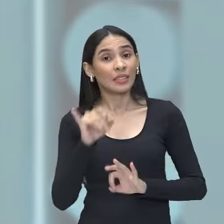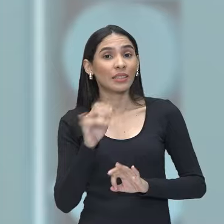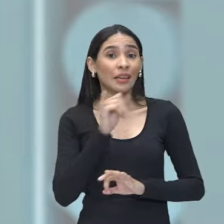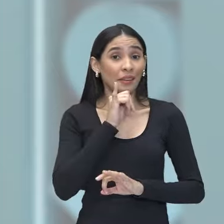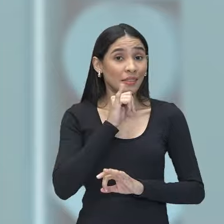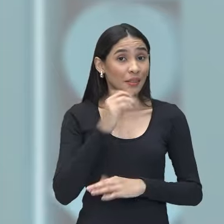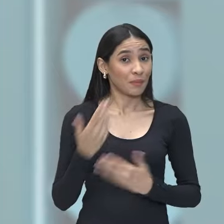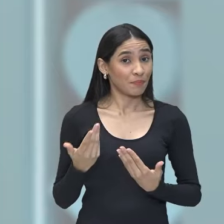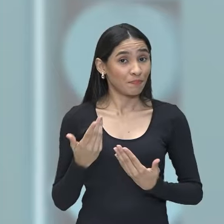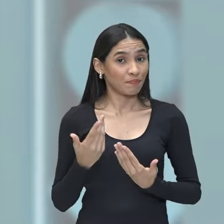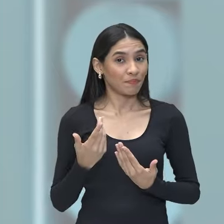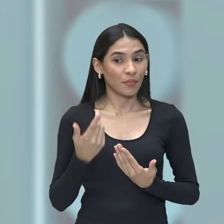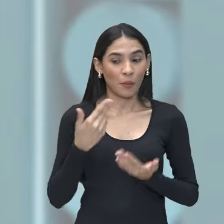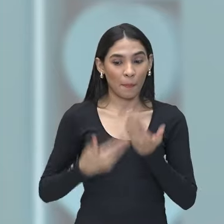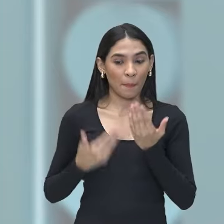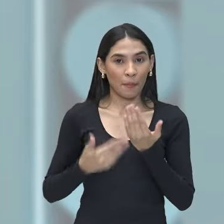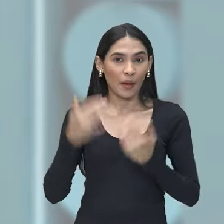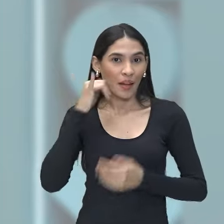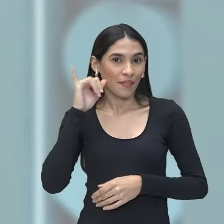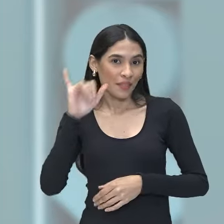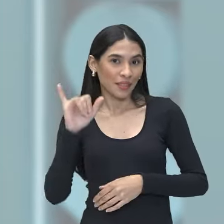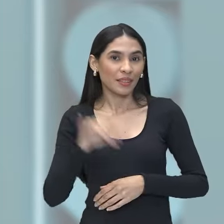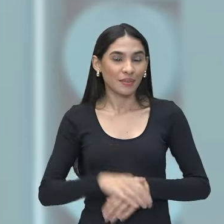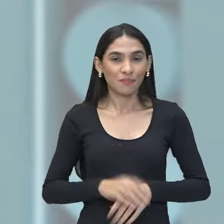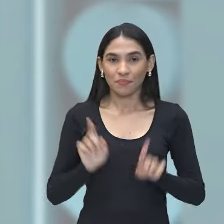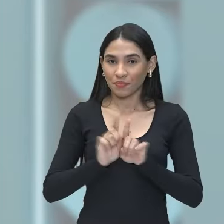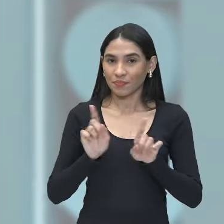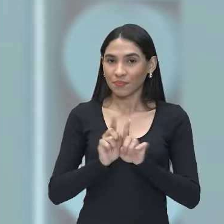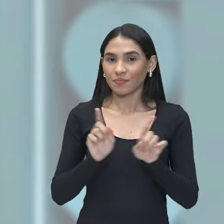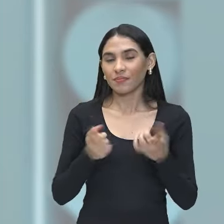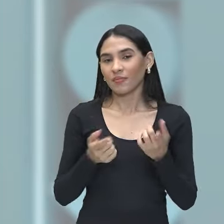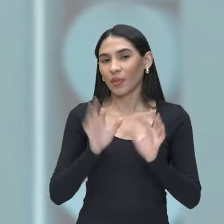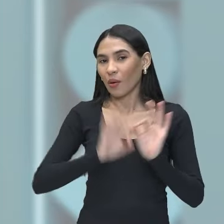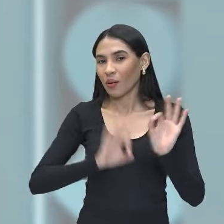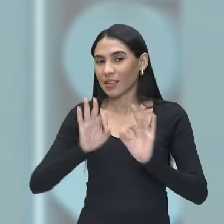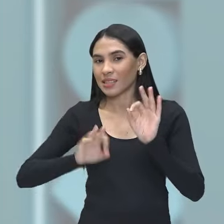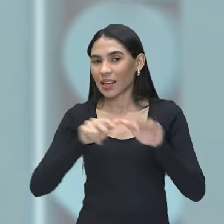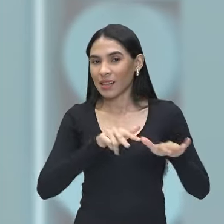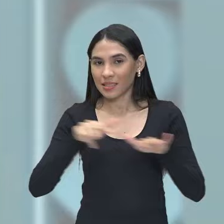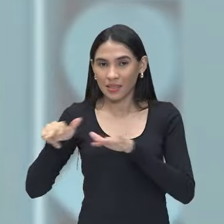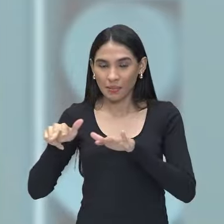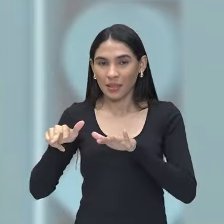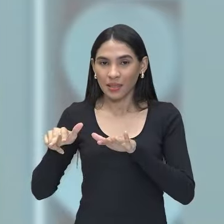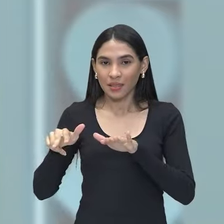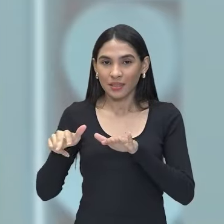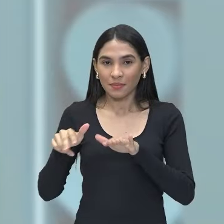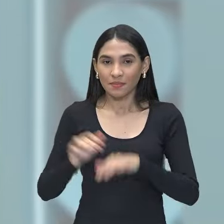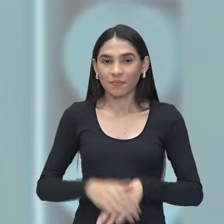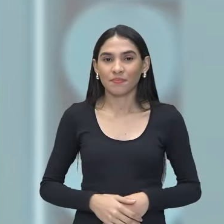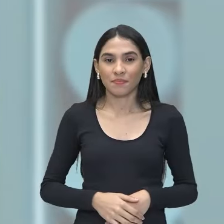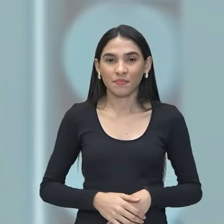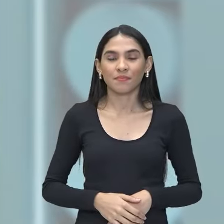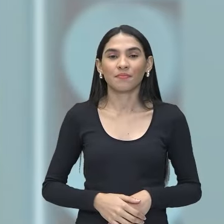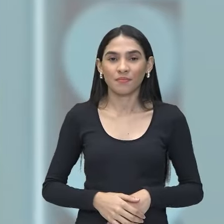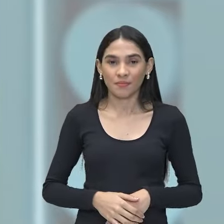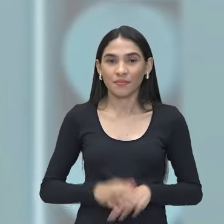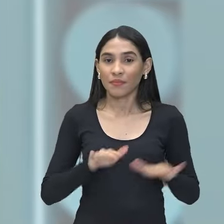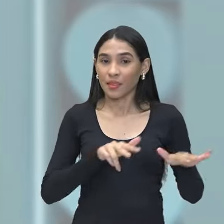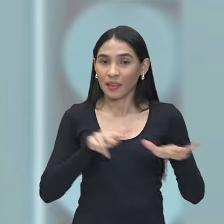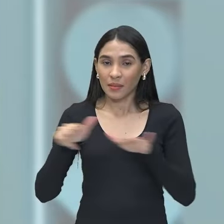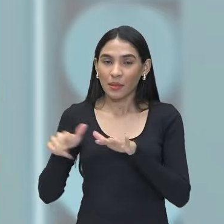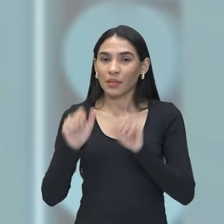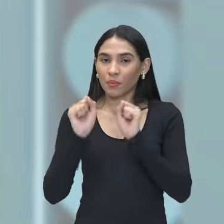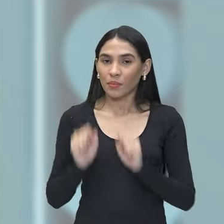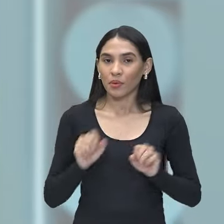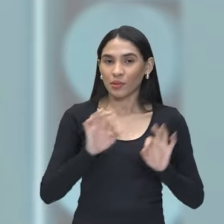né, aquele episódio que ele não pode perder de jeito nenhum, ele pode até inclusive organizar as suas atividades afora, né, a parte